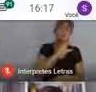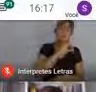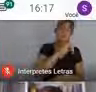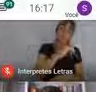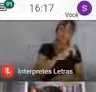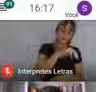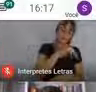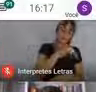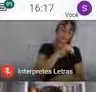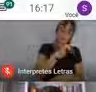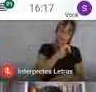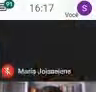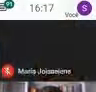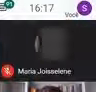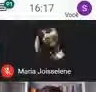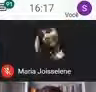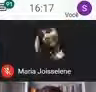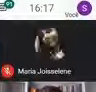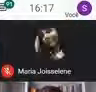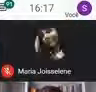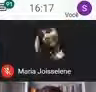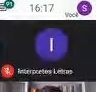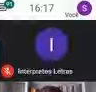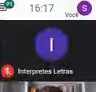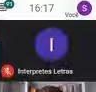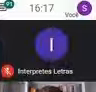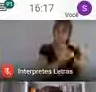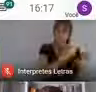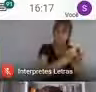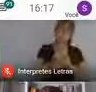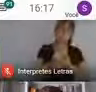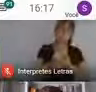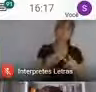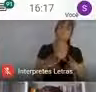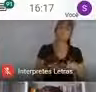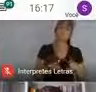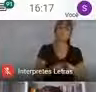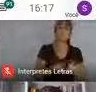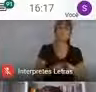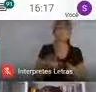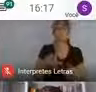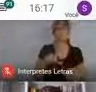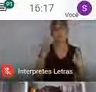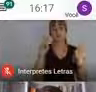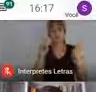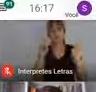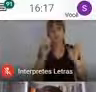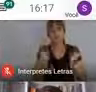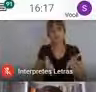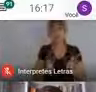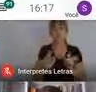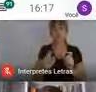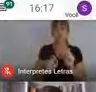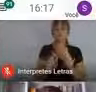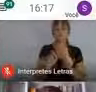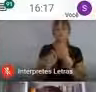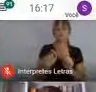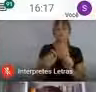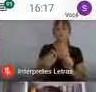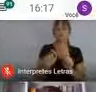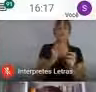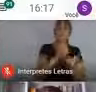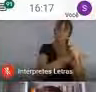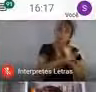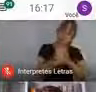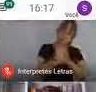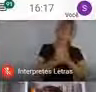das homenagens, e as integrantes do grupo de estudos em literatura e invisibilidades, que são companheiras de estudo, de